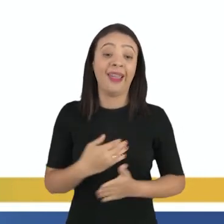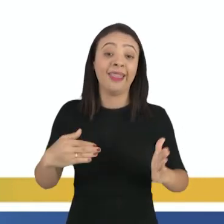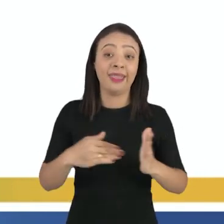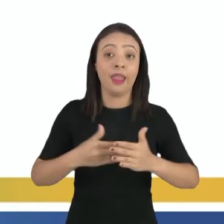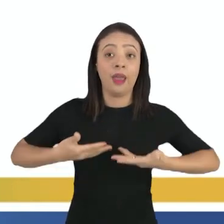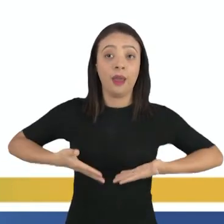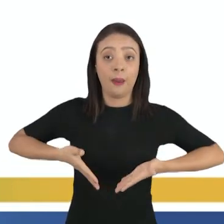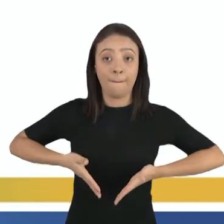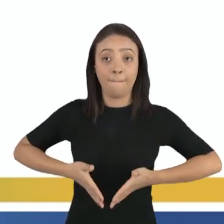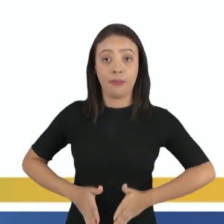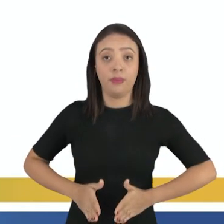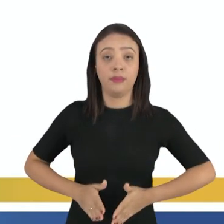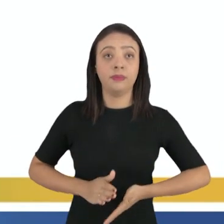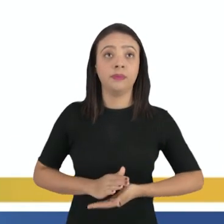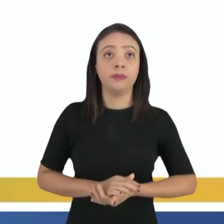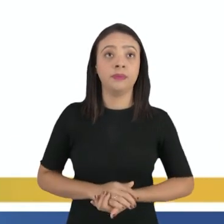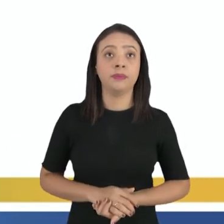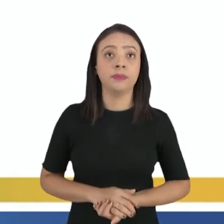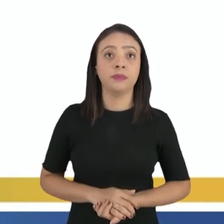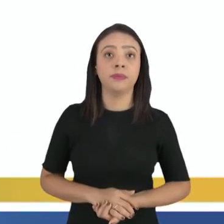né, até o momento que ele vem ao mundo.